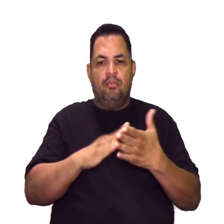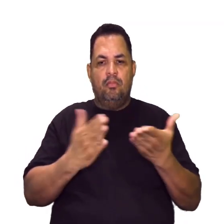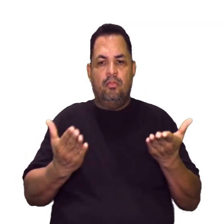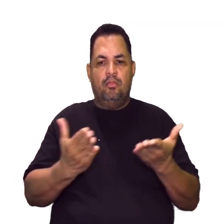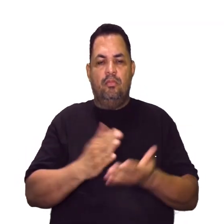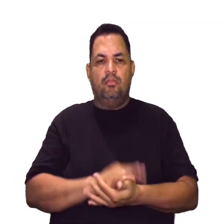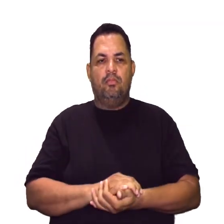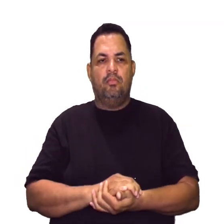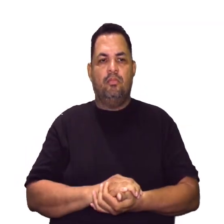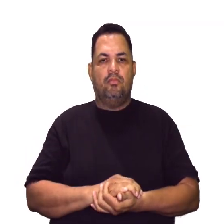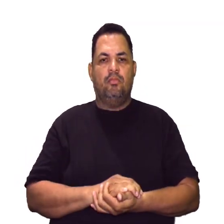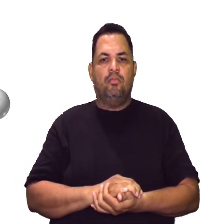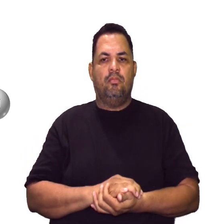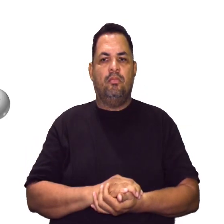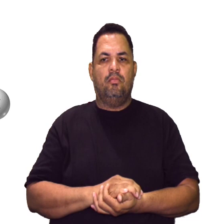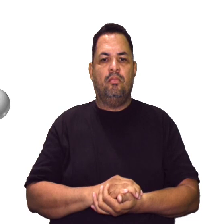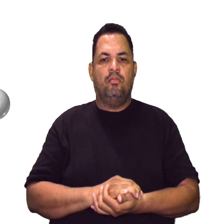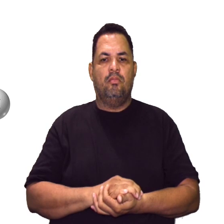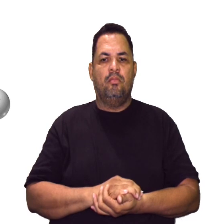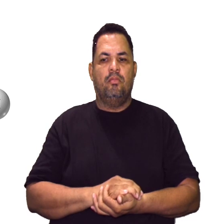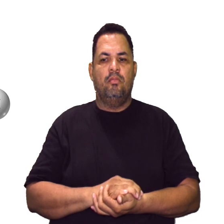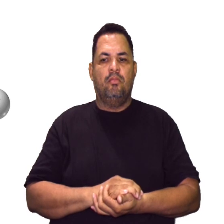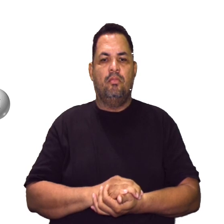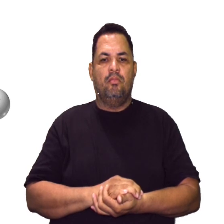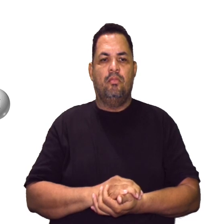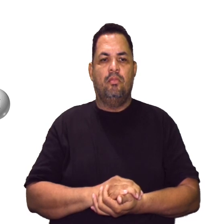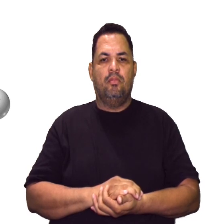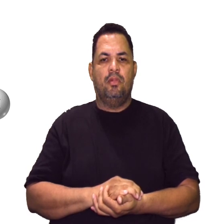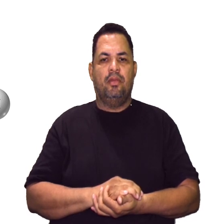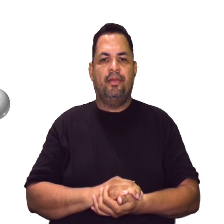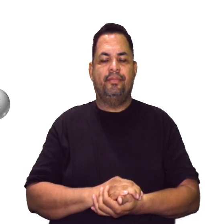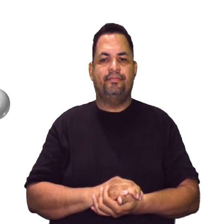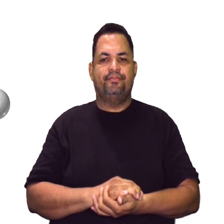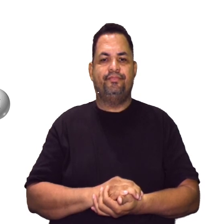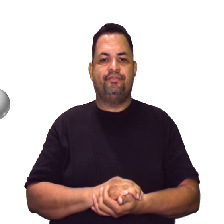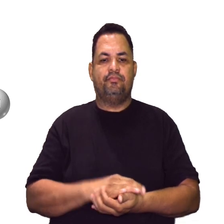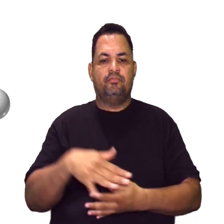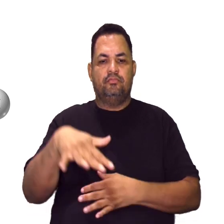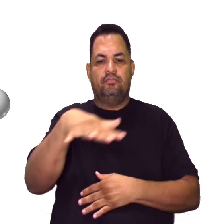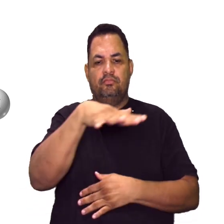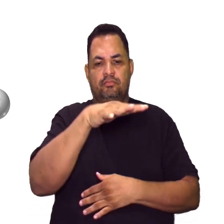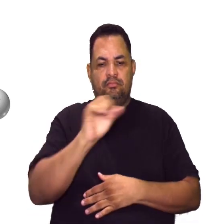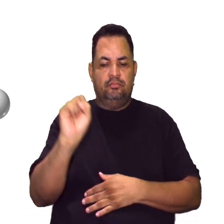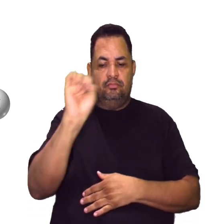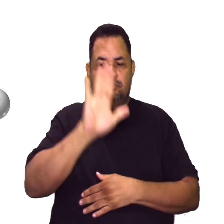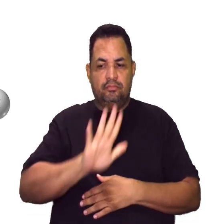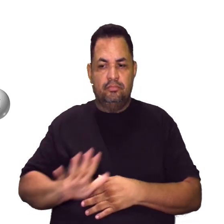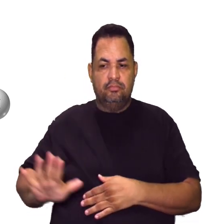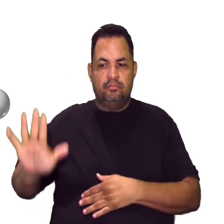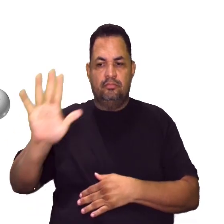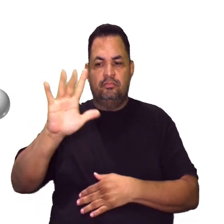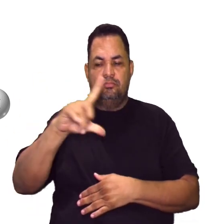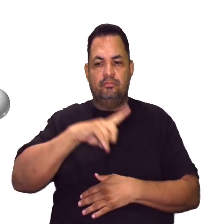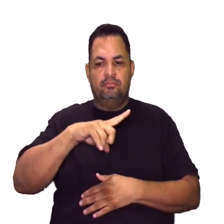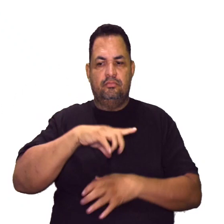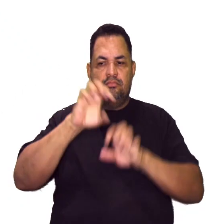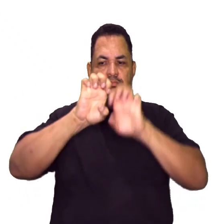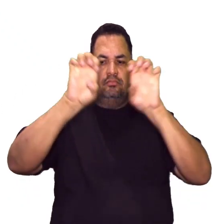molécula CH4 é o metano, que no espaço apresenta a sua estrutura